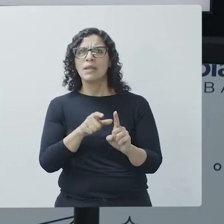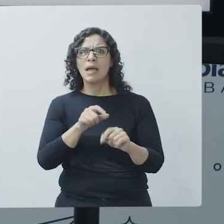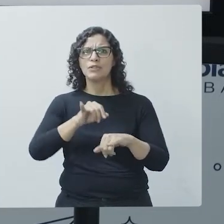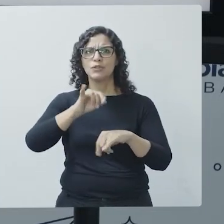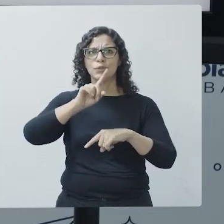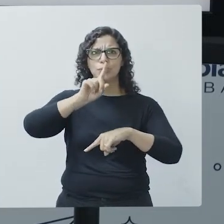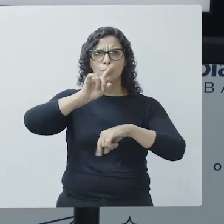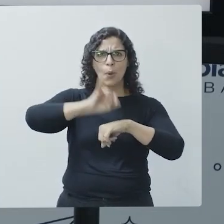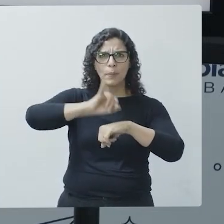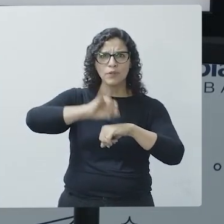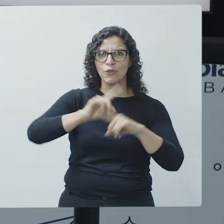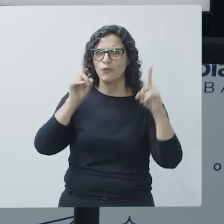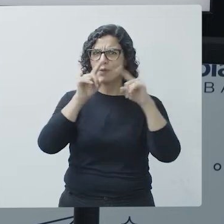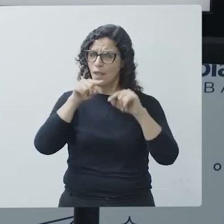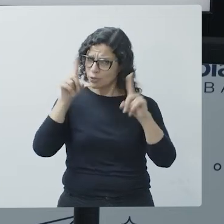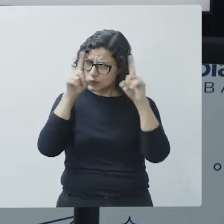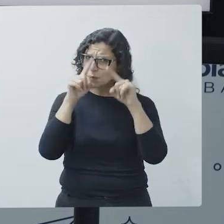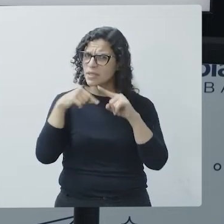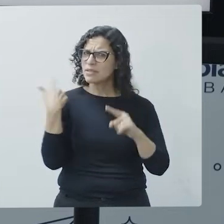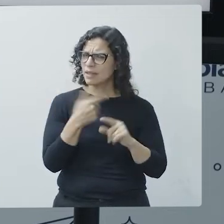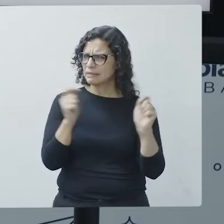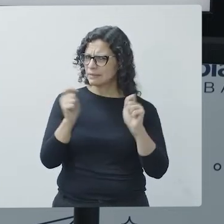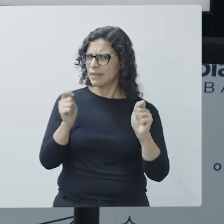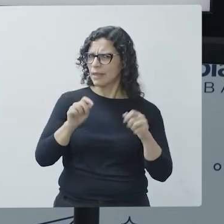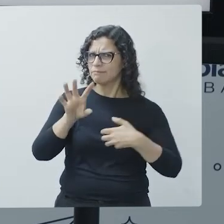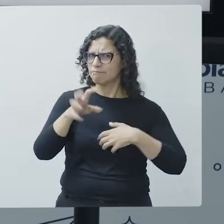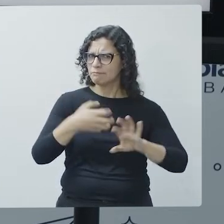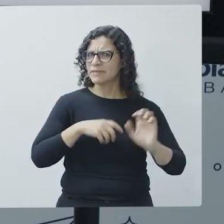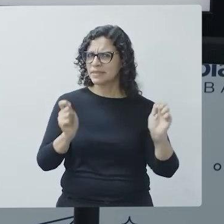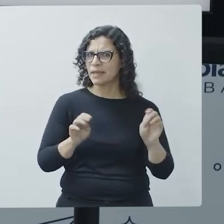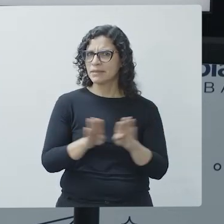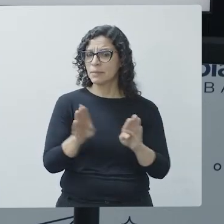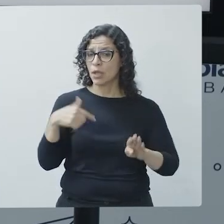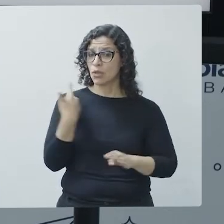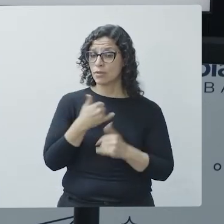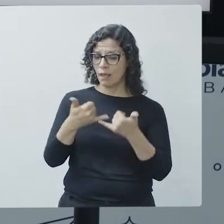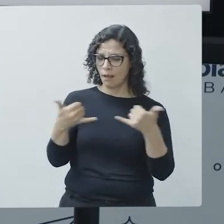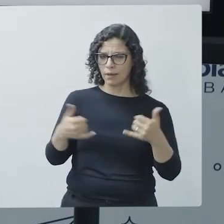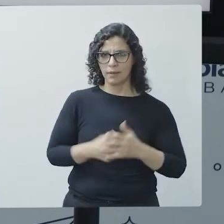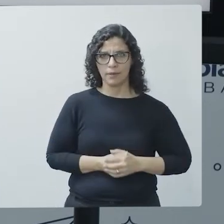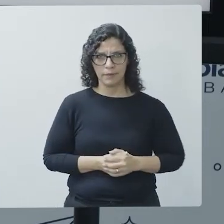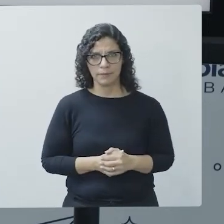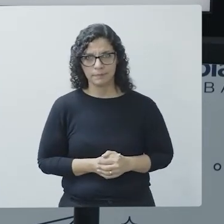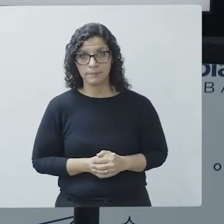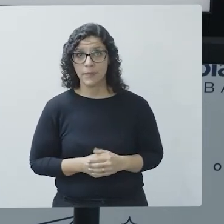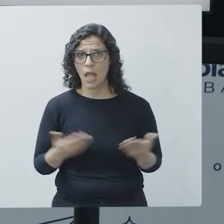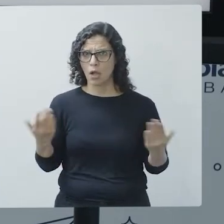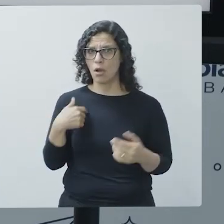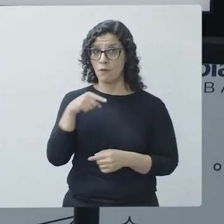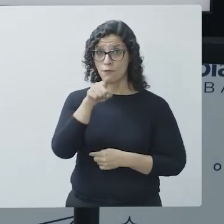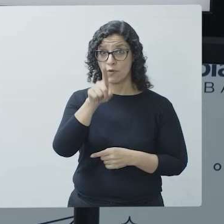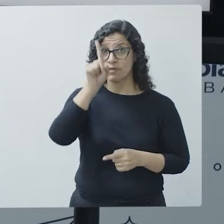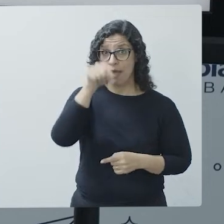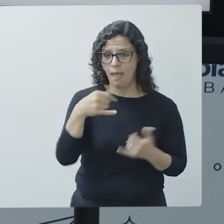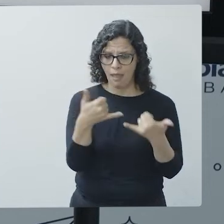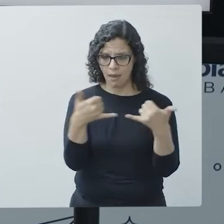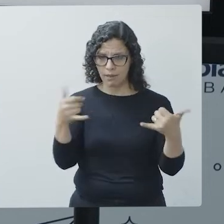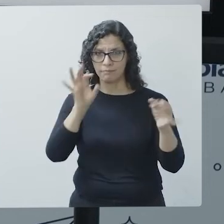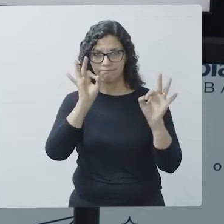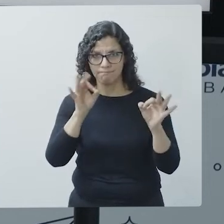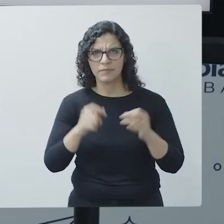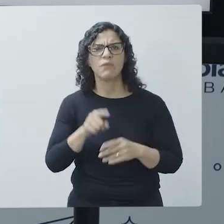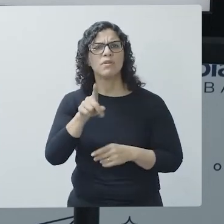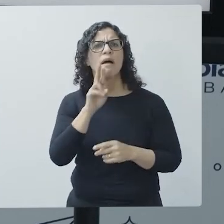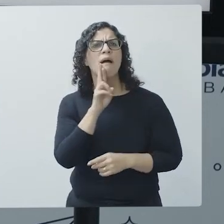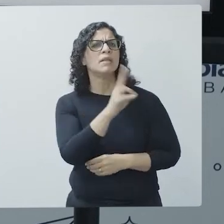inanimado é mais difícil. Não, é difícil, mas a gente consegue. Vamos pensar que nós somos a linha, certo? Nesse momento, você é a linha.